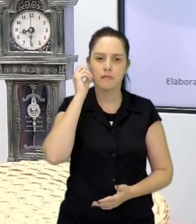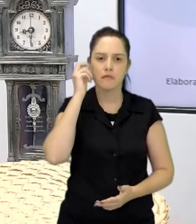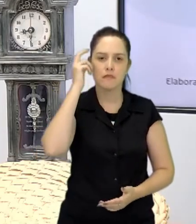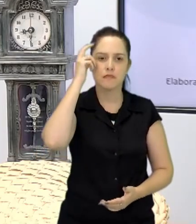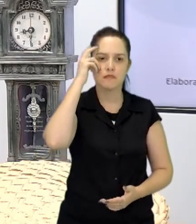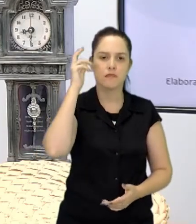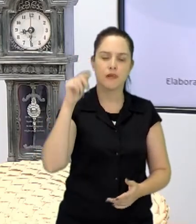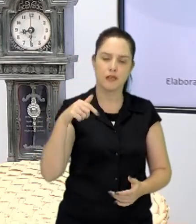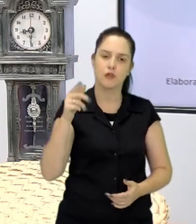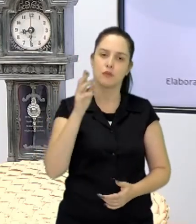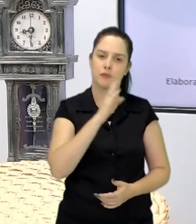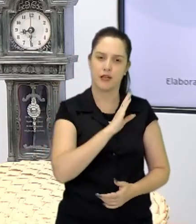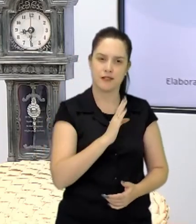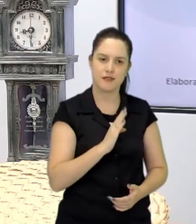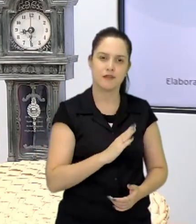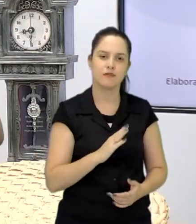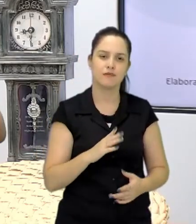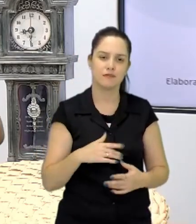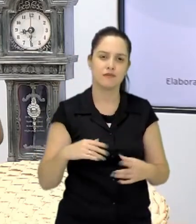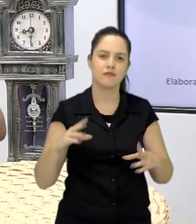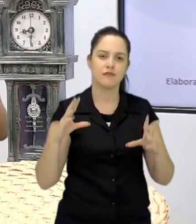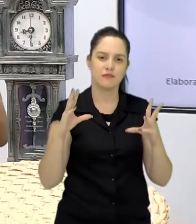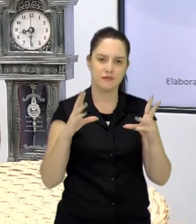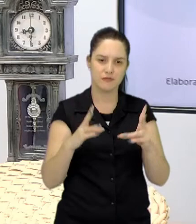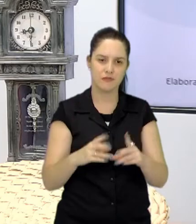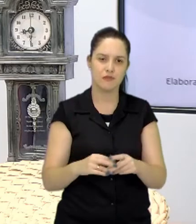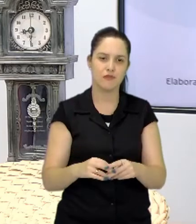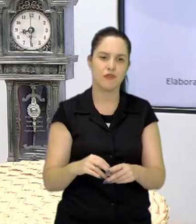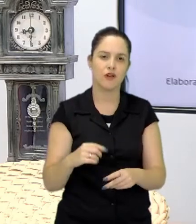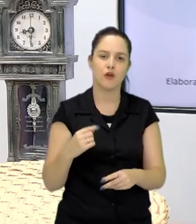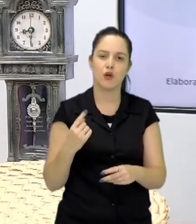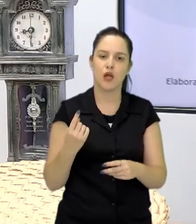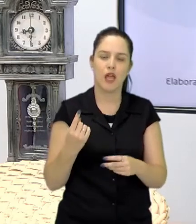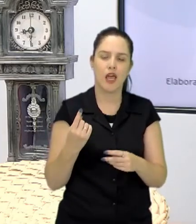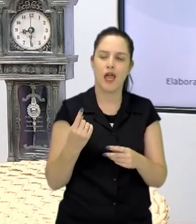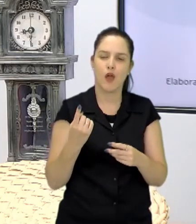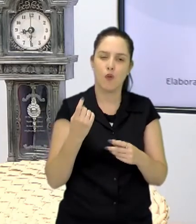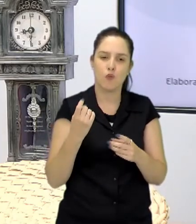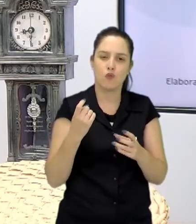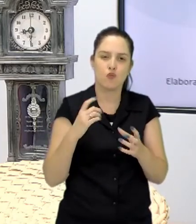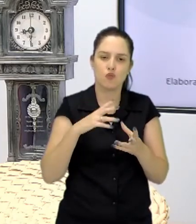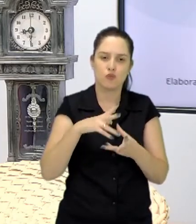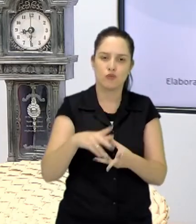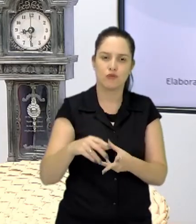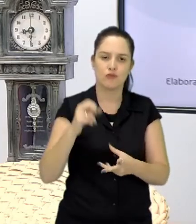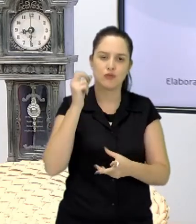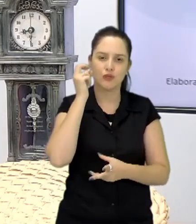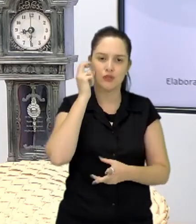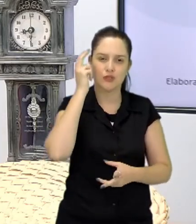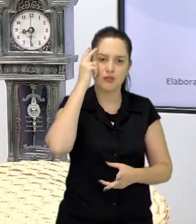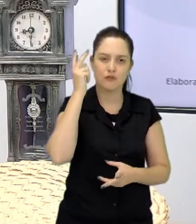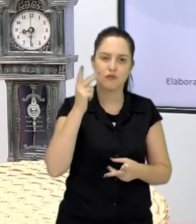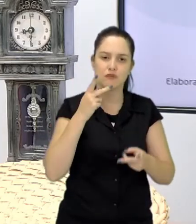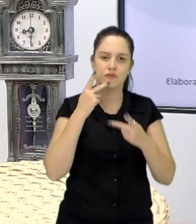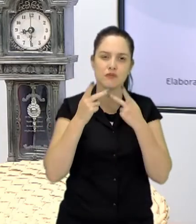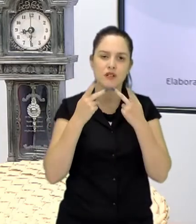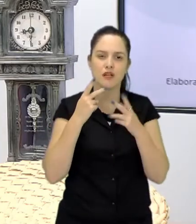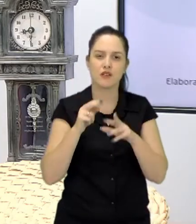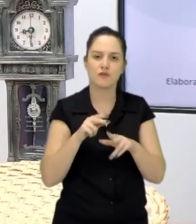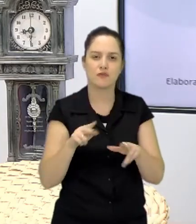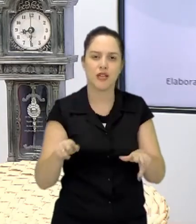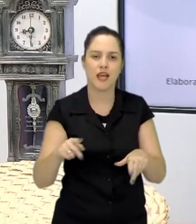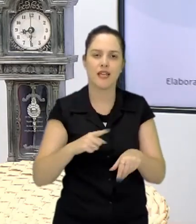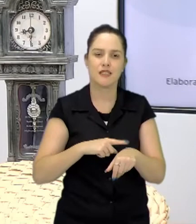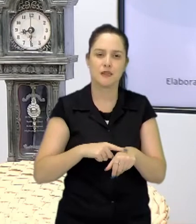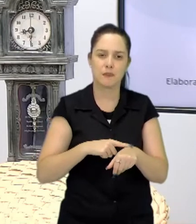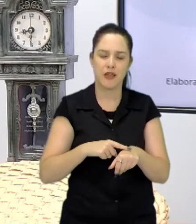no Brasil. Né, que nós somos um grupo multicultural, de todas as formas, não só a nossa cor de pele é muito diferente, nós temos